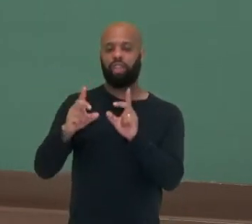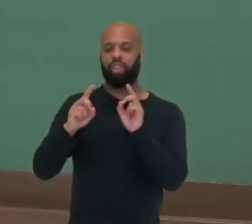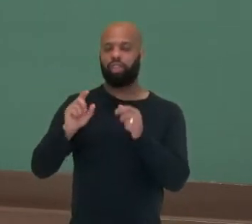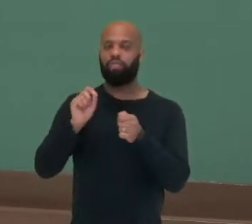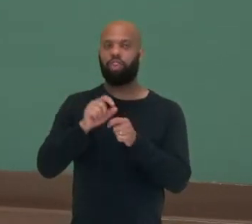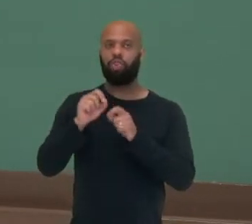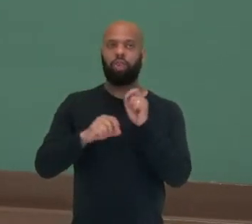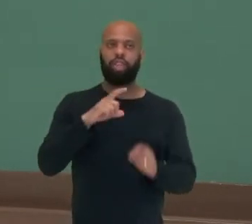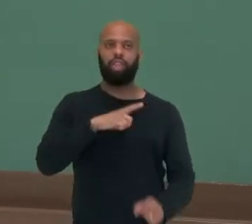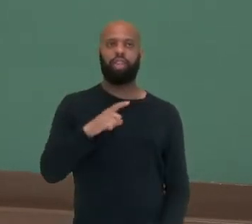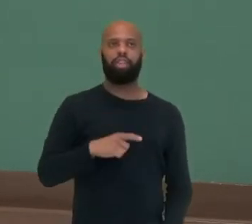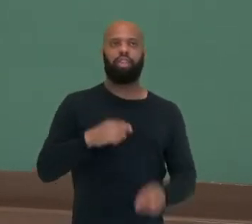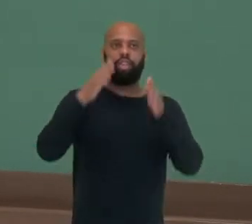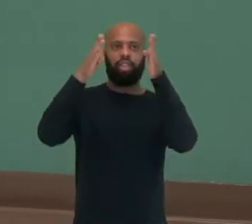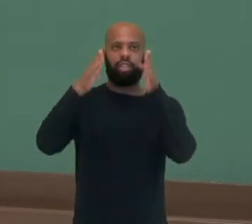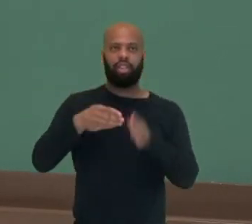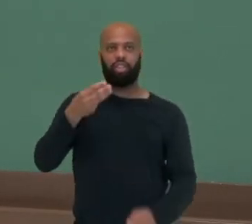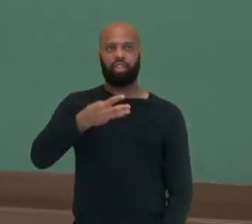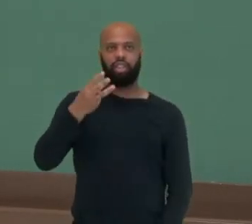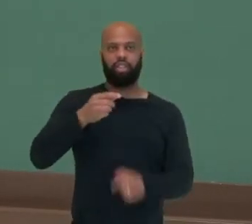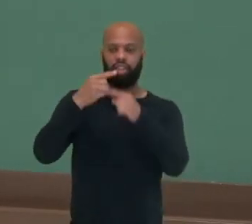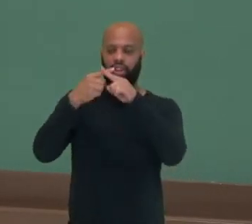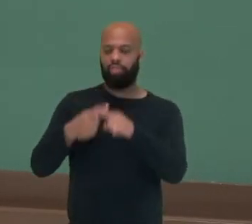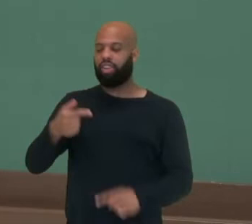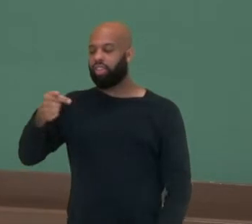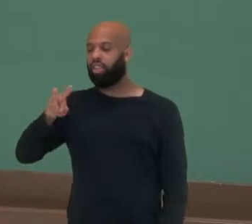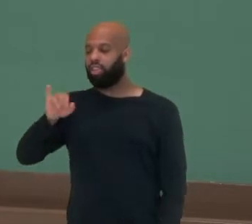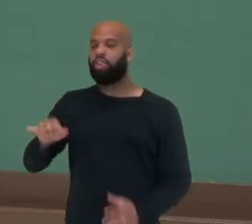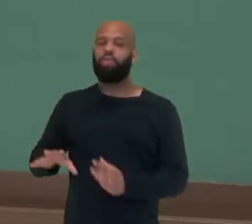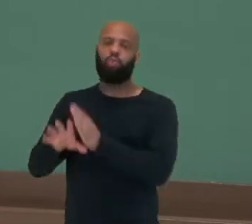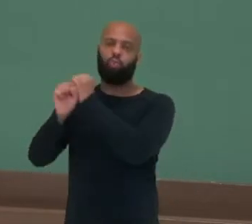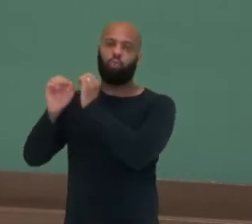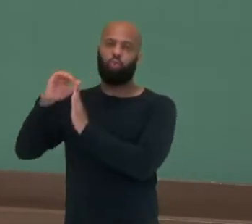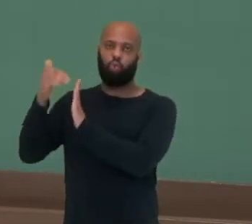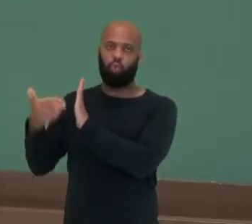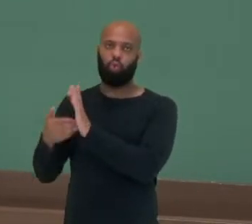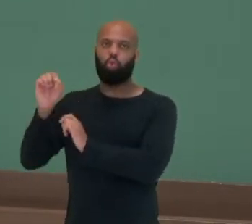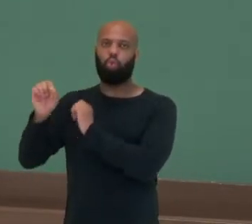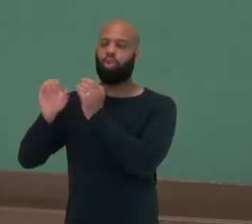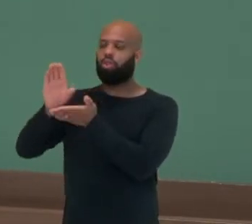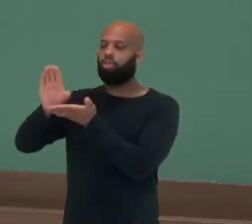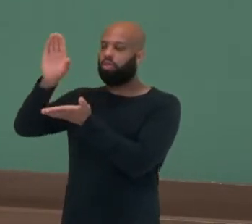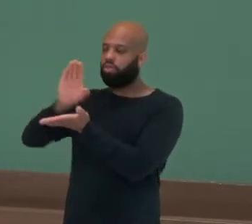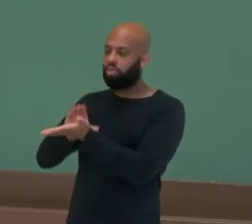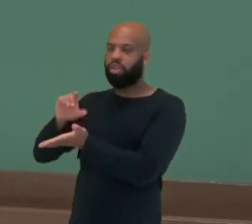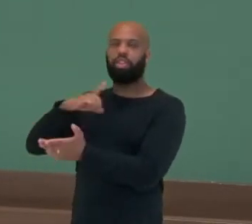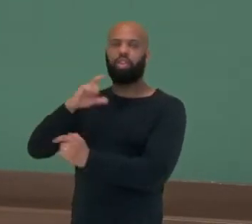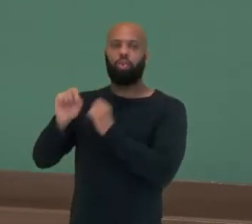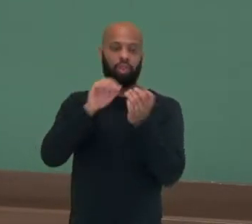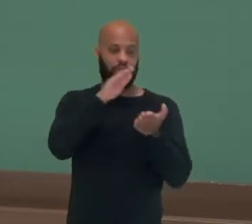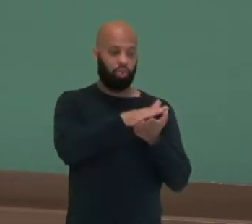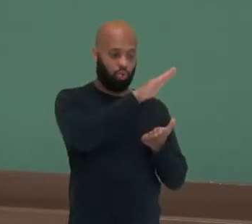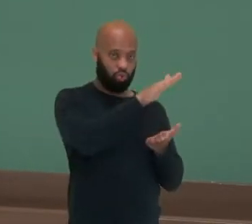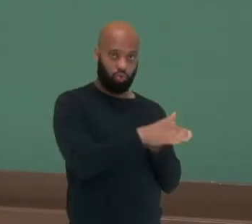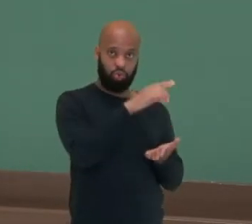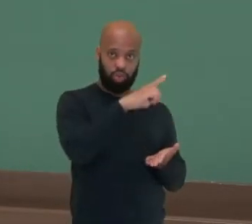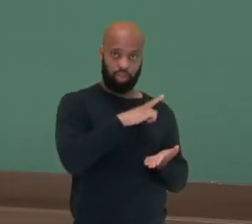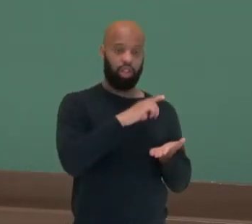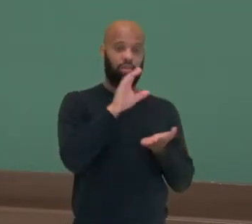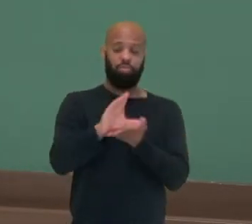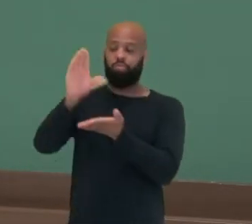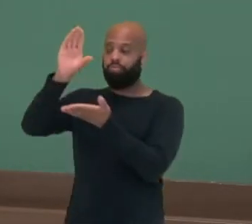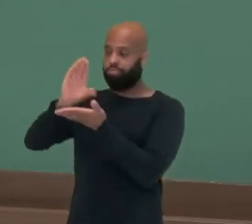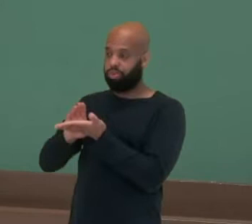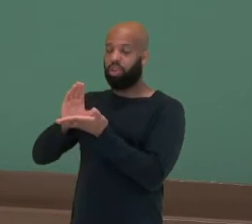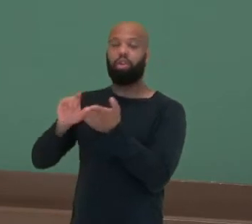fazer este valor vezes 7, vai dar o valor total. Então, a receita em relação ao custo, ou seja, a receita